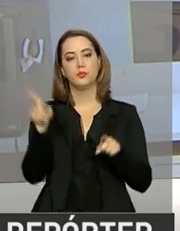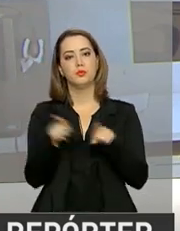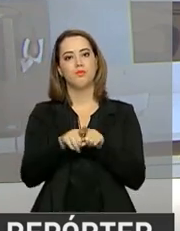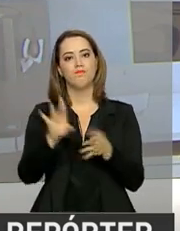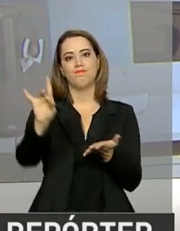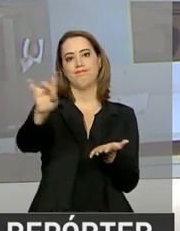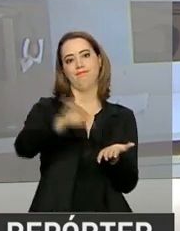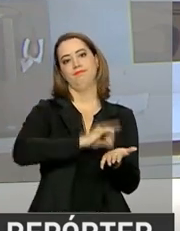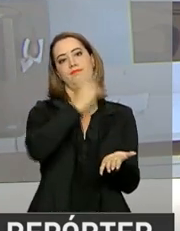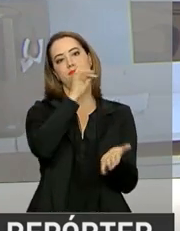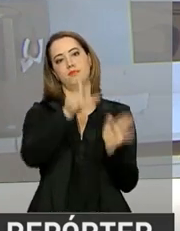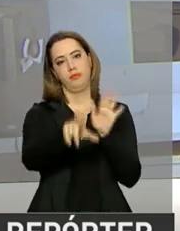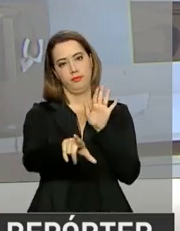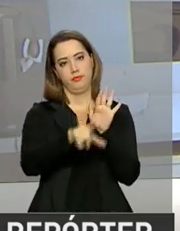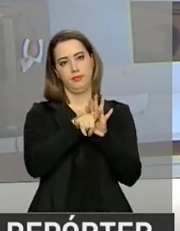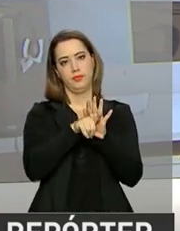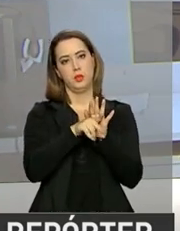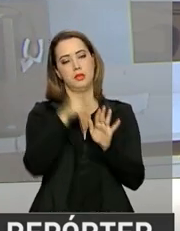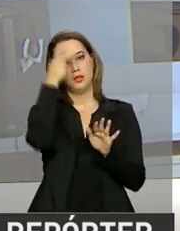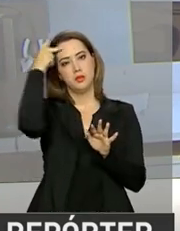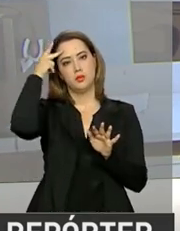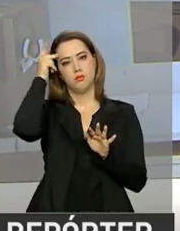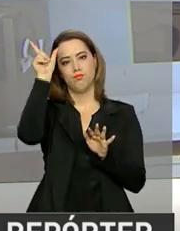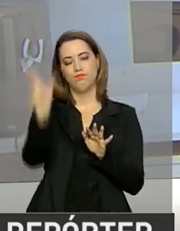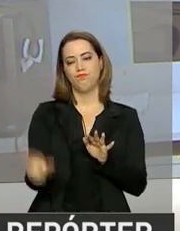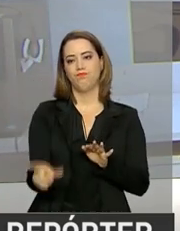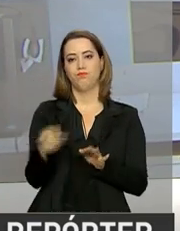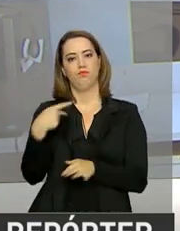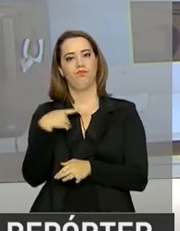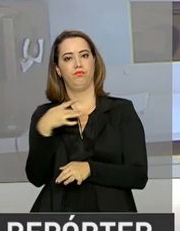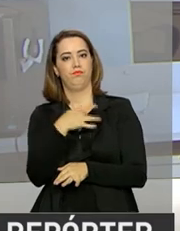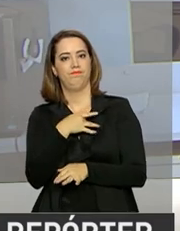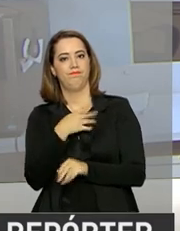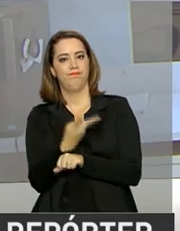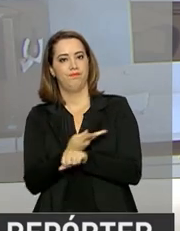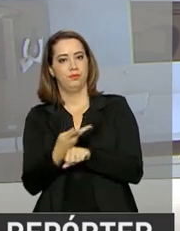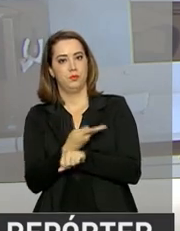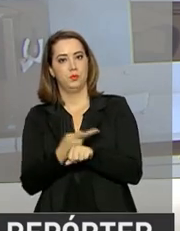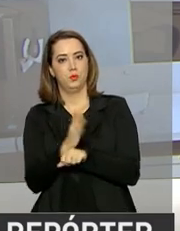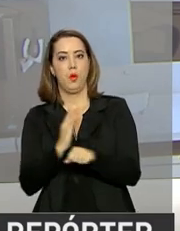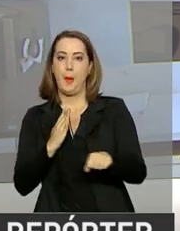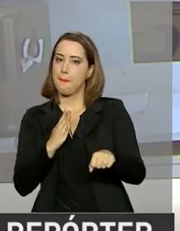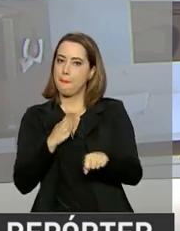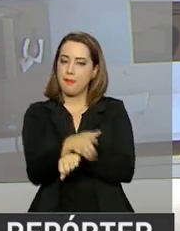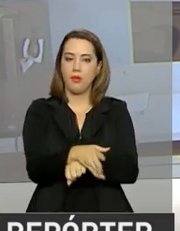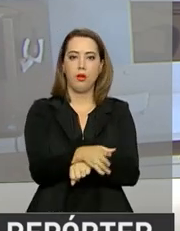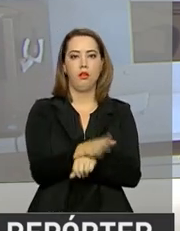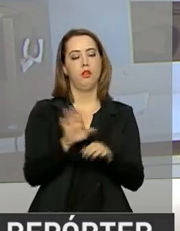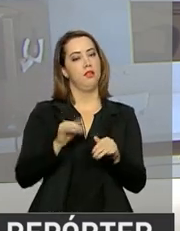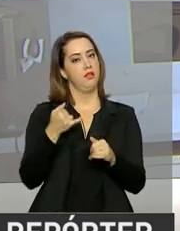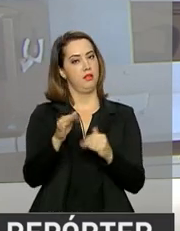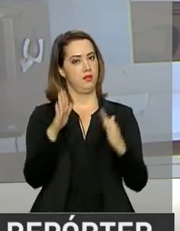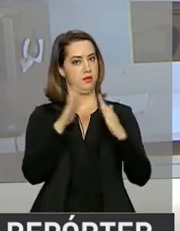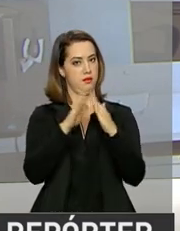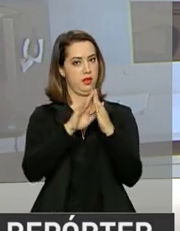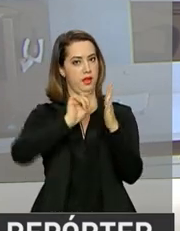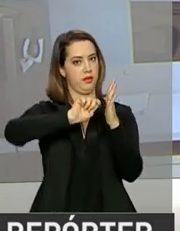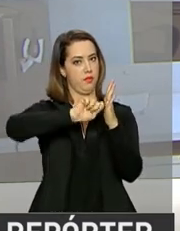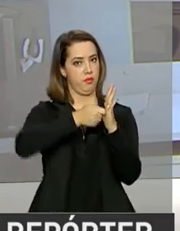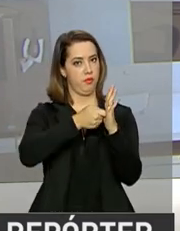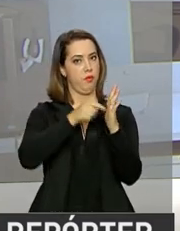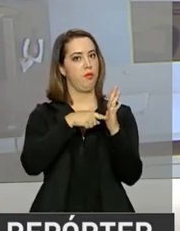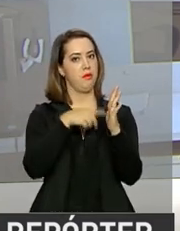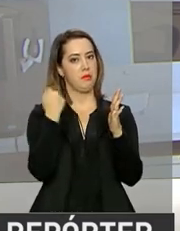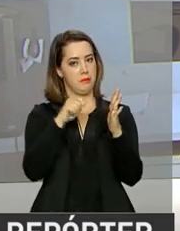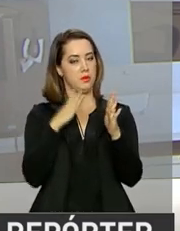sancionou a lei que autoriza agentes de saúde a entrar à força em imóveis públicos e particulares para destruir